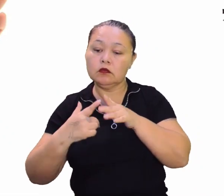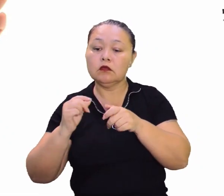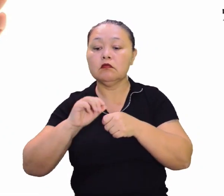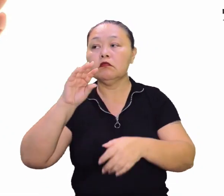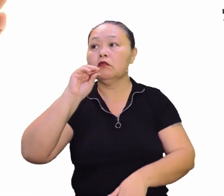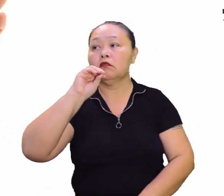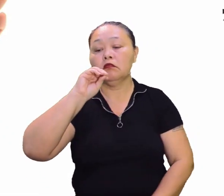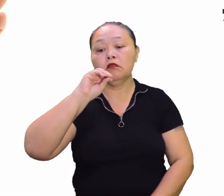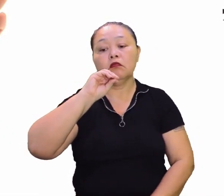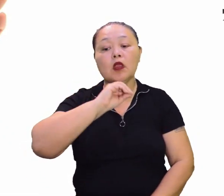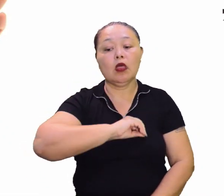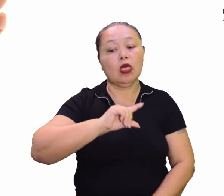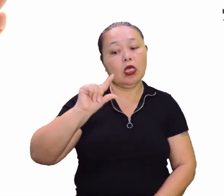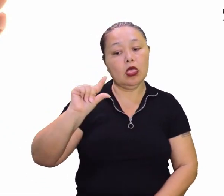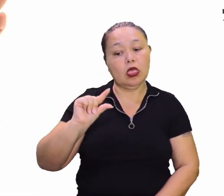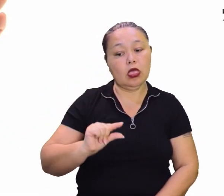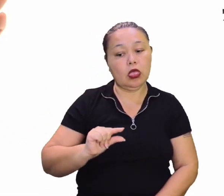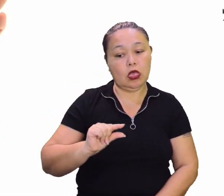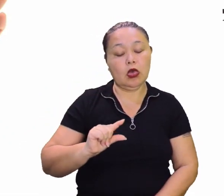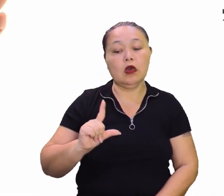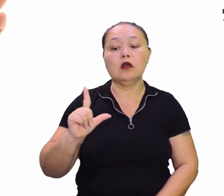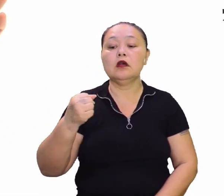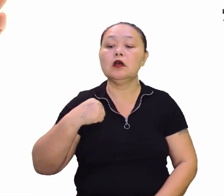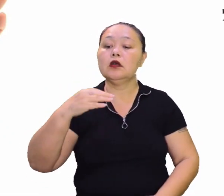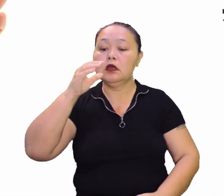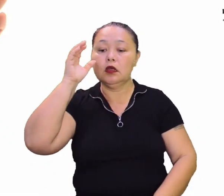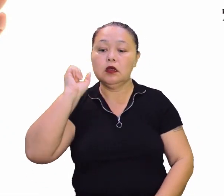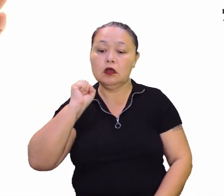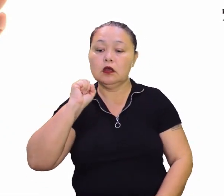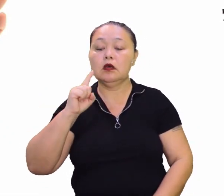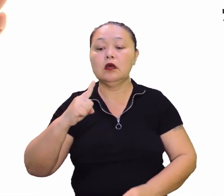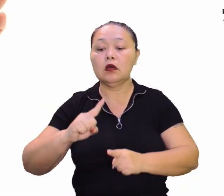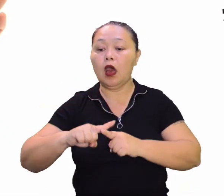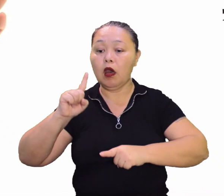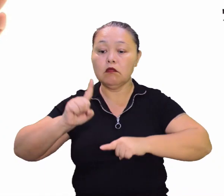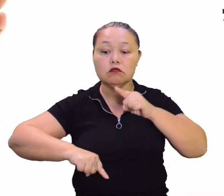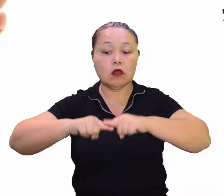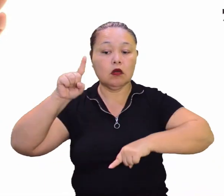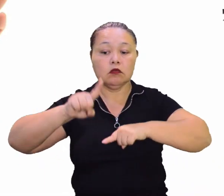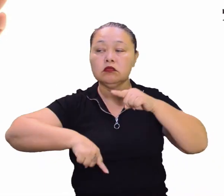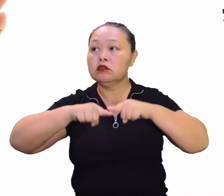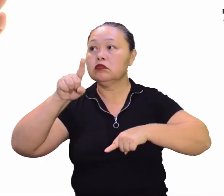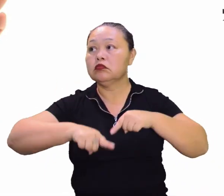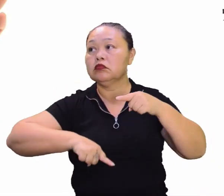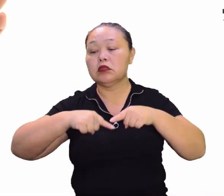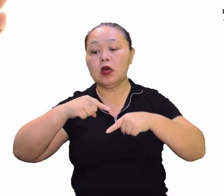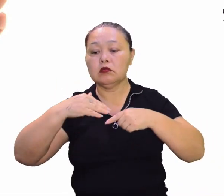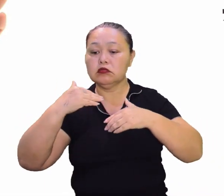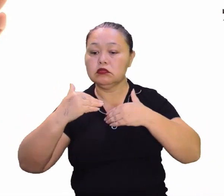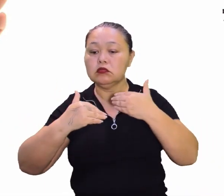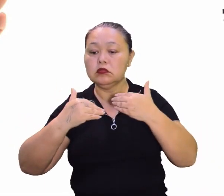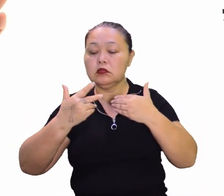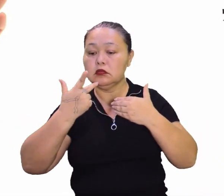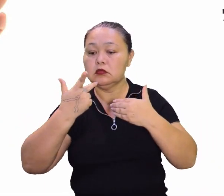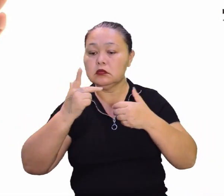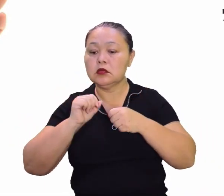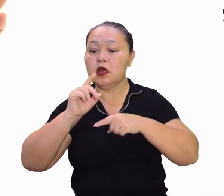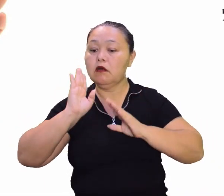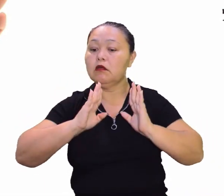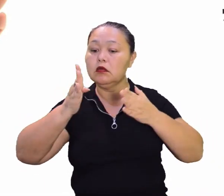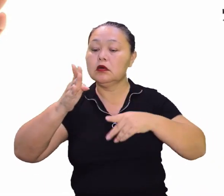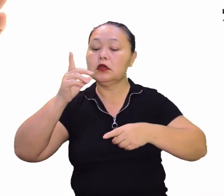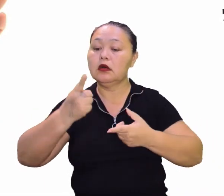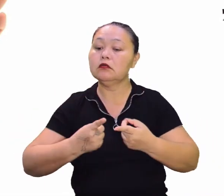salários eram baixos, também dentro da Coreia do Sul, e a produção industrial voltada, como falou lá no início, para